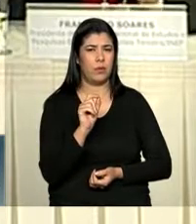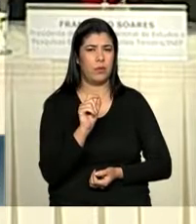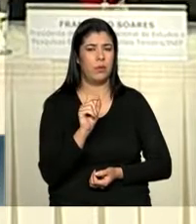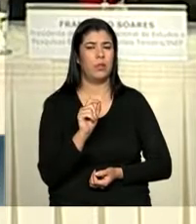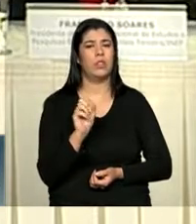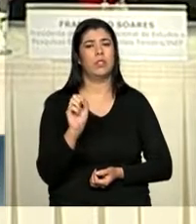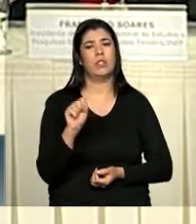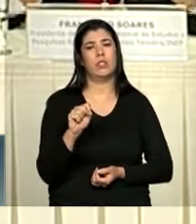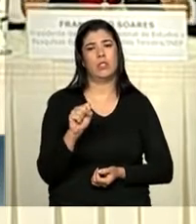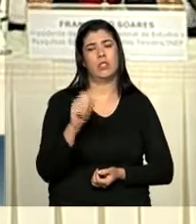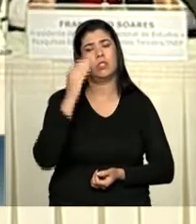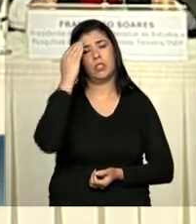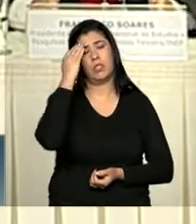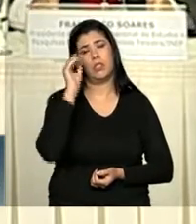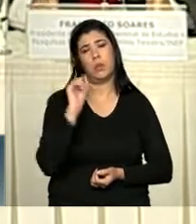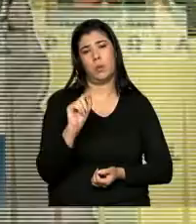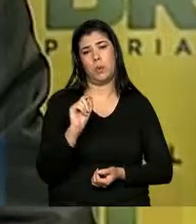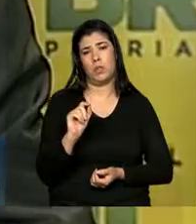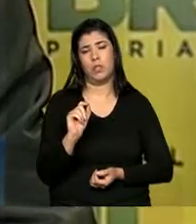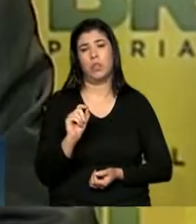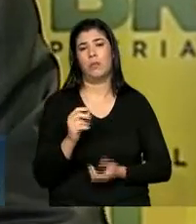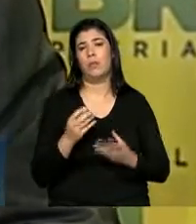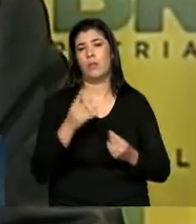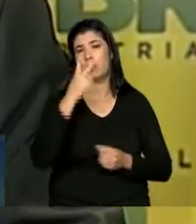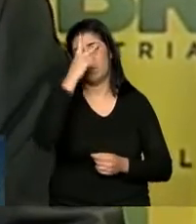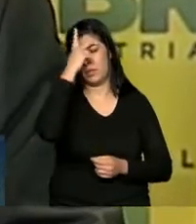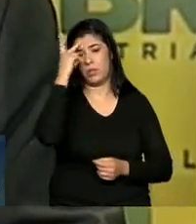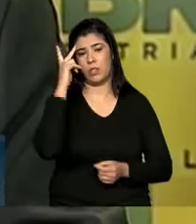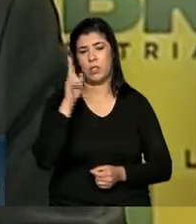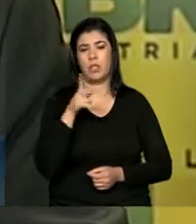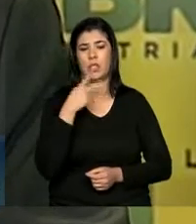pergunta? Ah, sim, é claro. Entendo o seguinte, gente, muita gente fala...